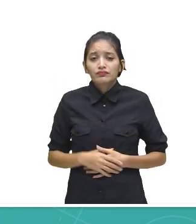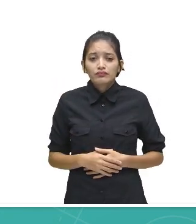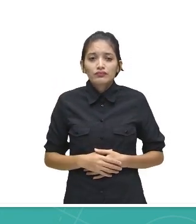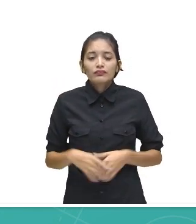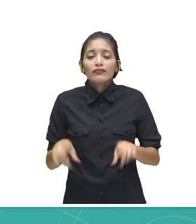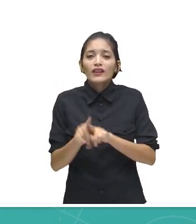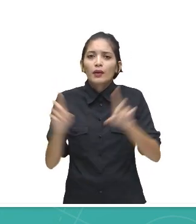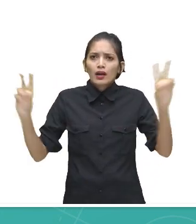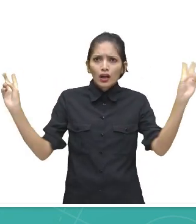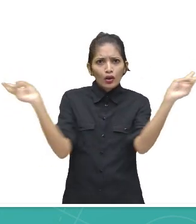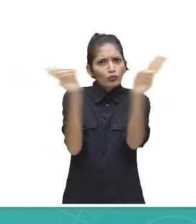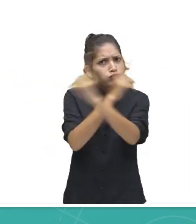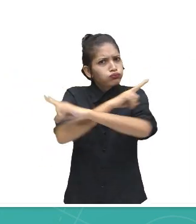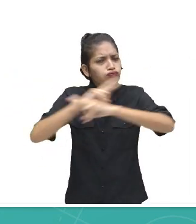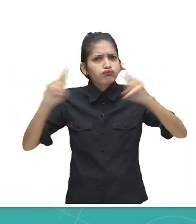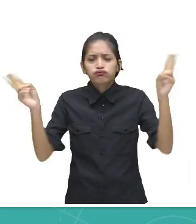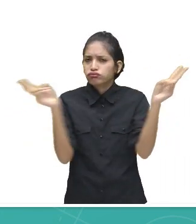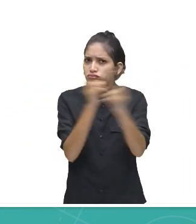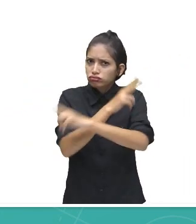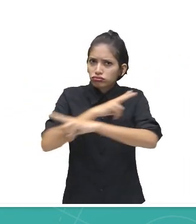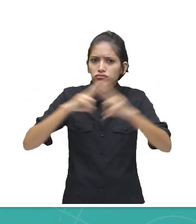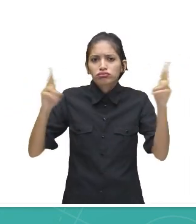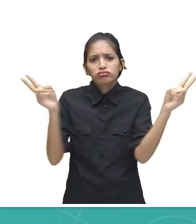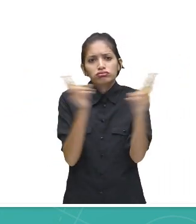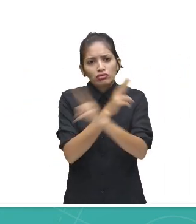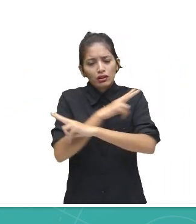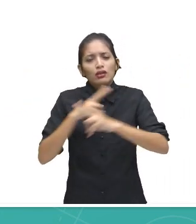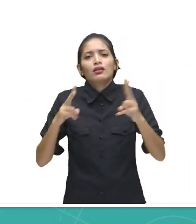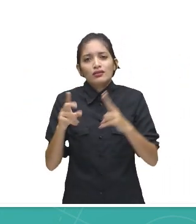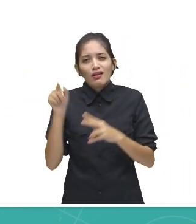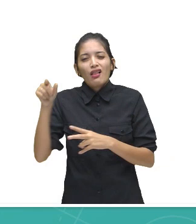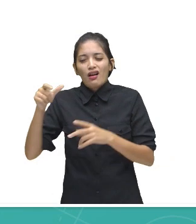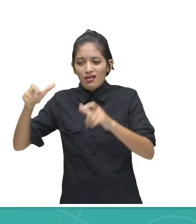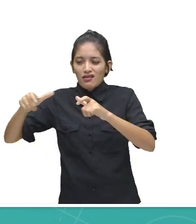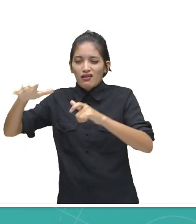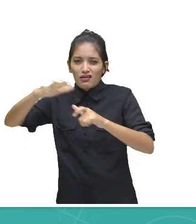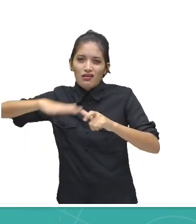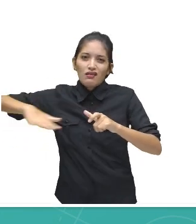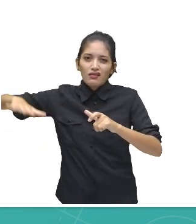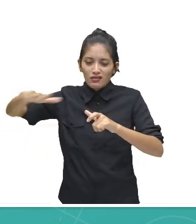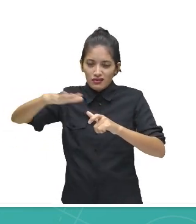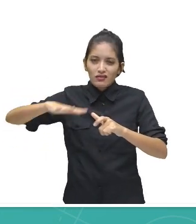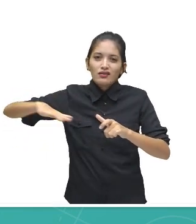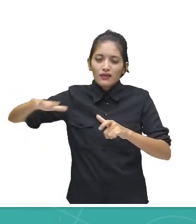Ventos fortes, né? O clima lá é polar, né? Com muita